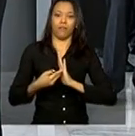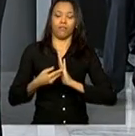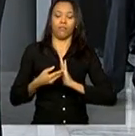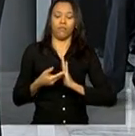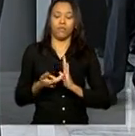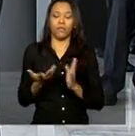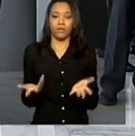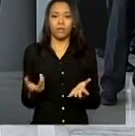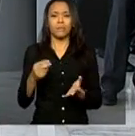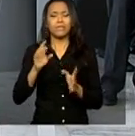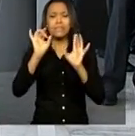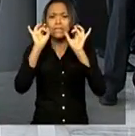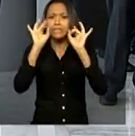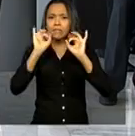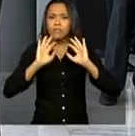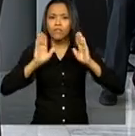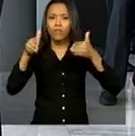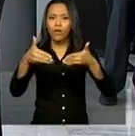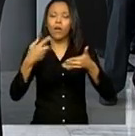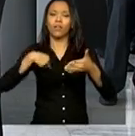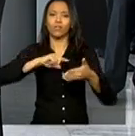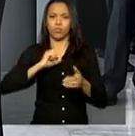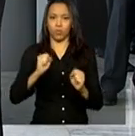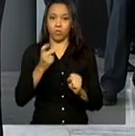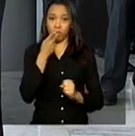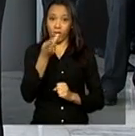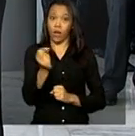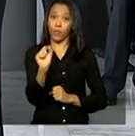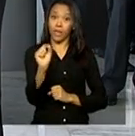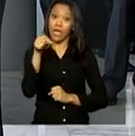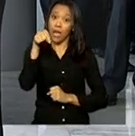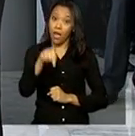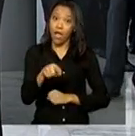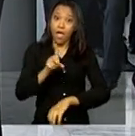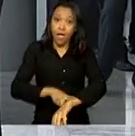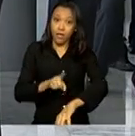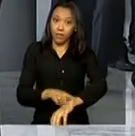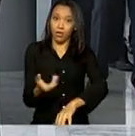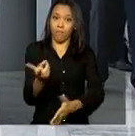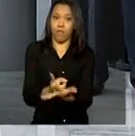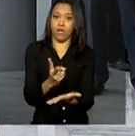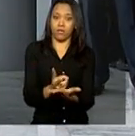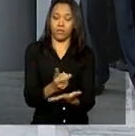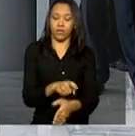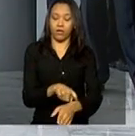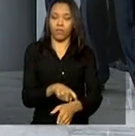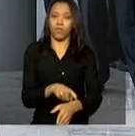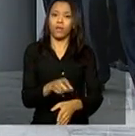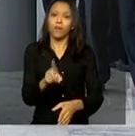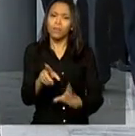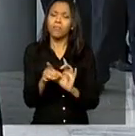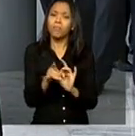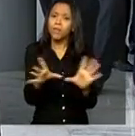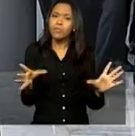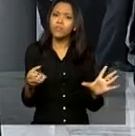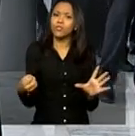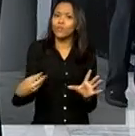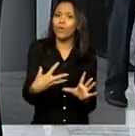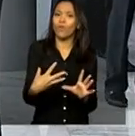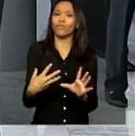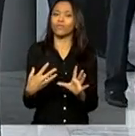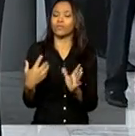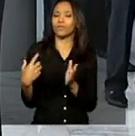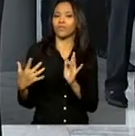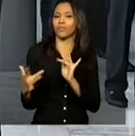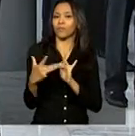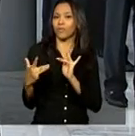E especificamente nós podemos dizer que esse é um momento também que permite o estabelecimento de novas pontes. Se